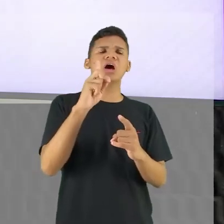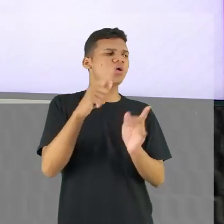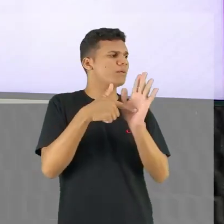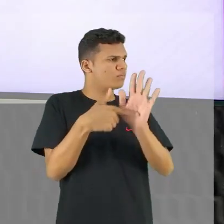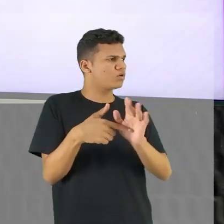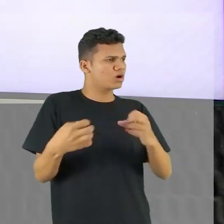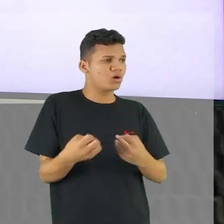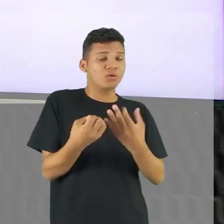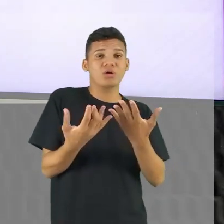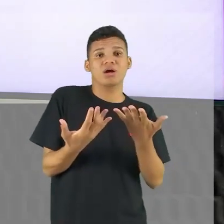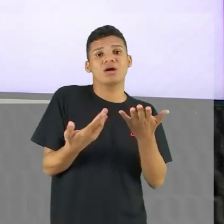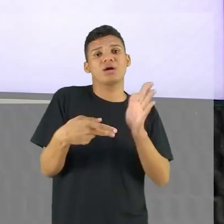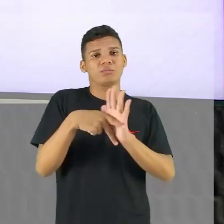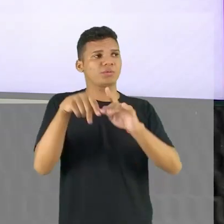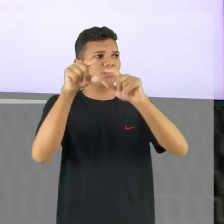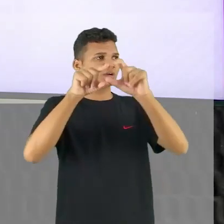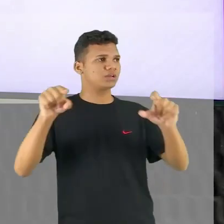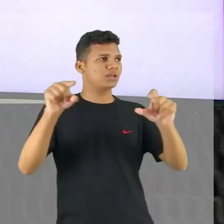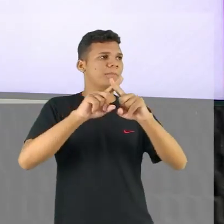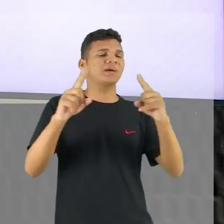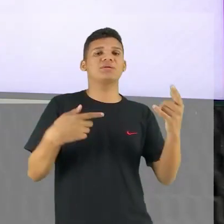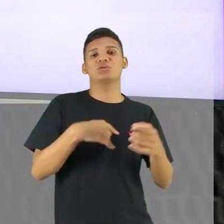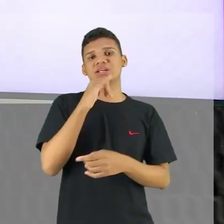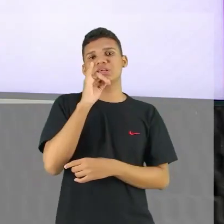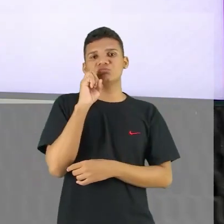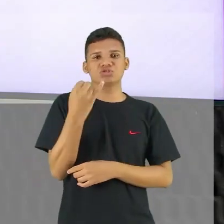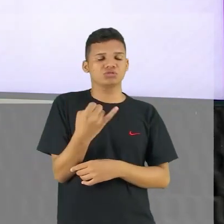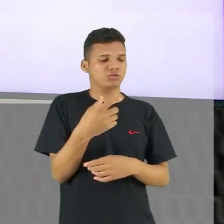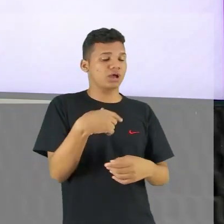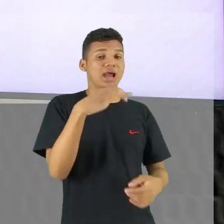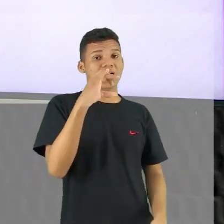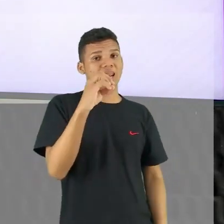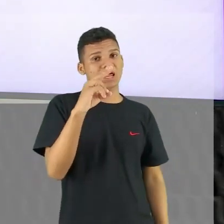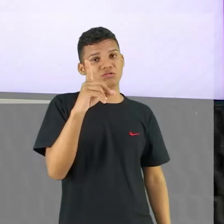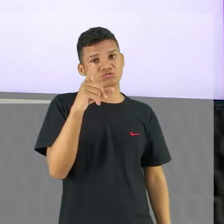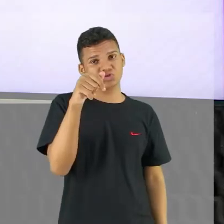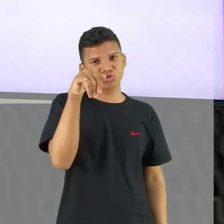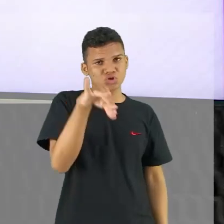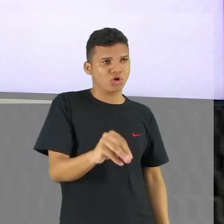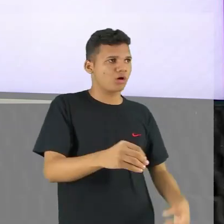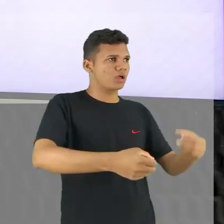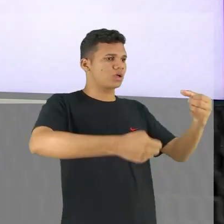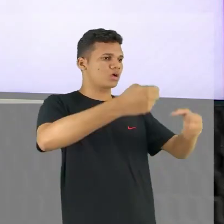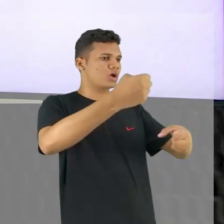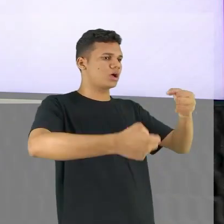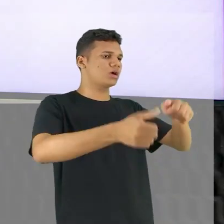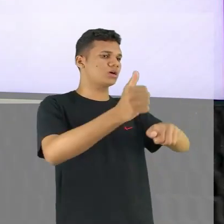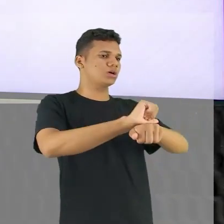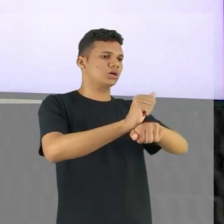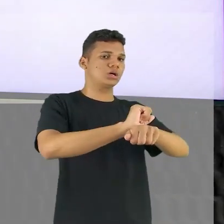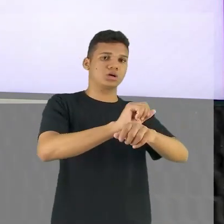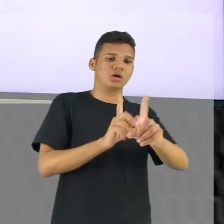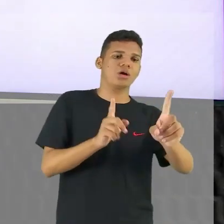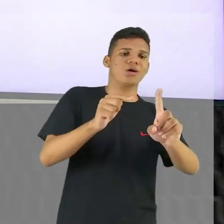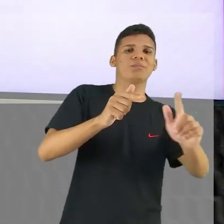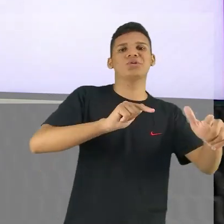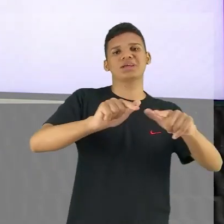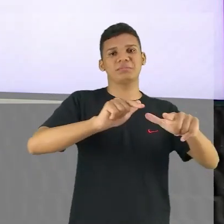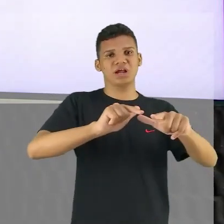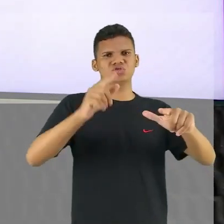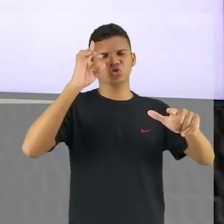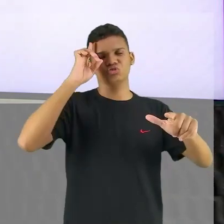nessa frase. Cláudio leva o carro todo dia para o trabalho. Então, eu não tenho essa relação. Put